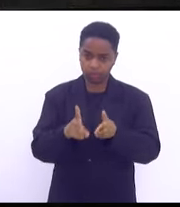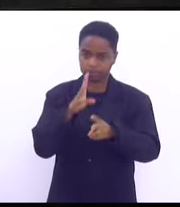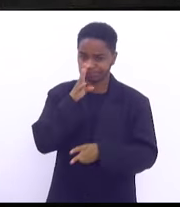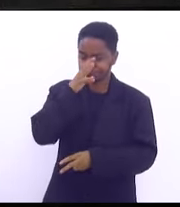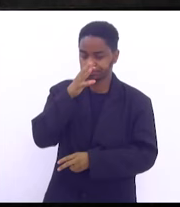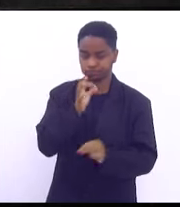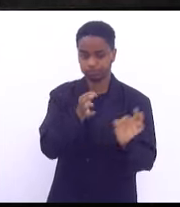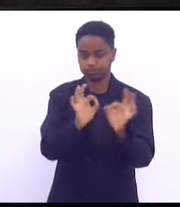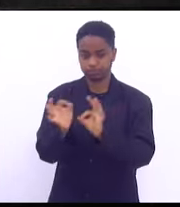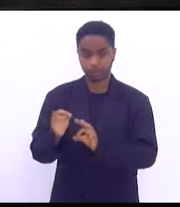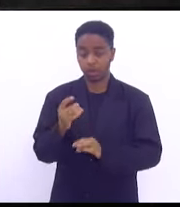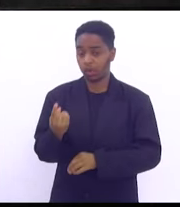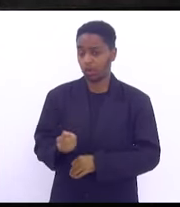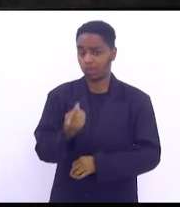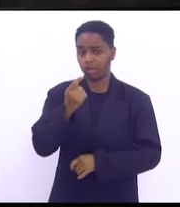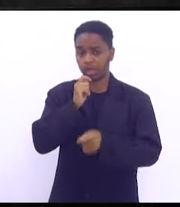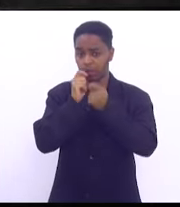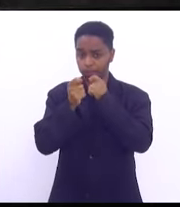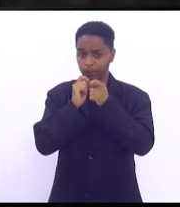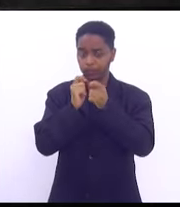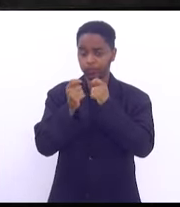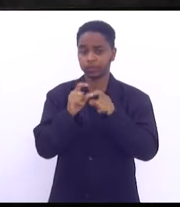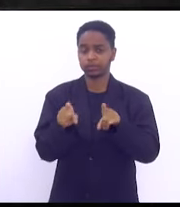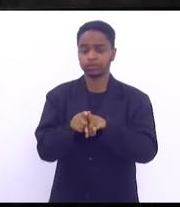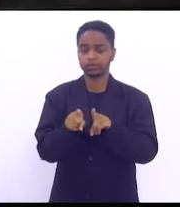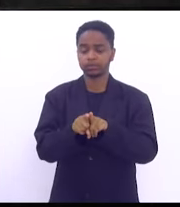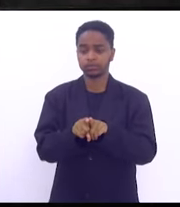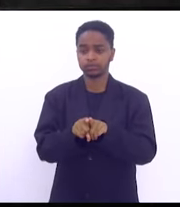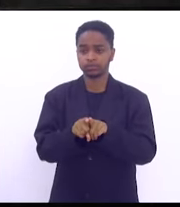únicas reportagens, as únicas,